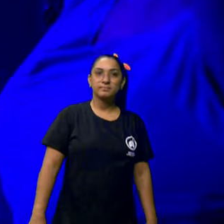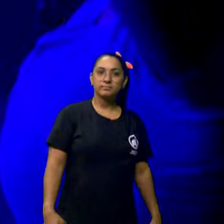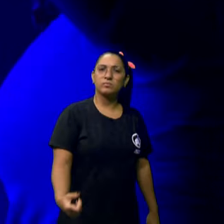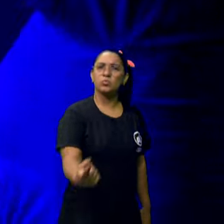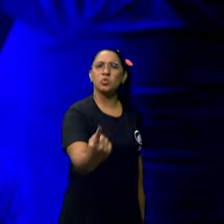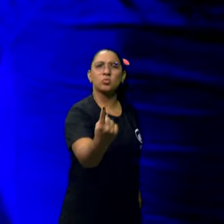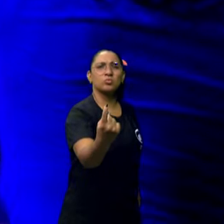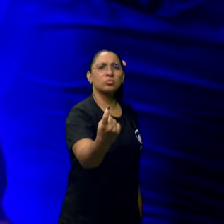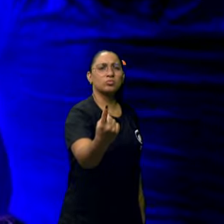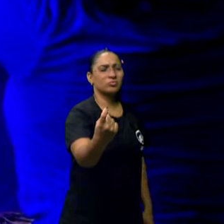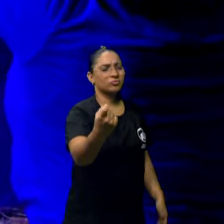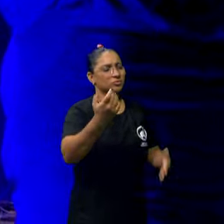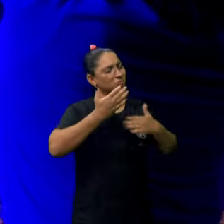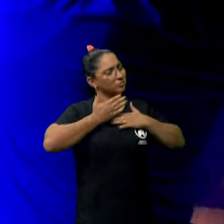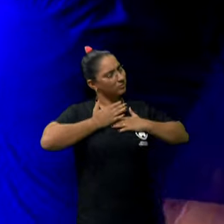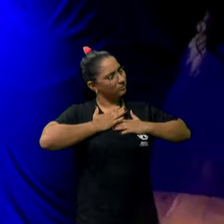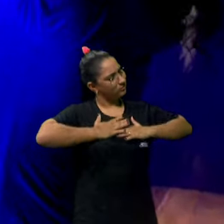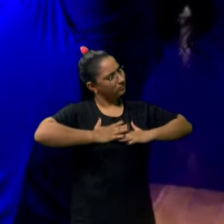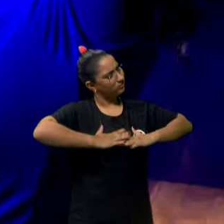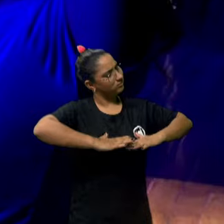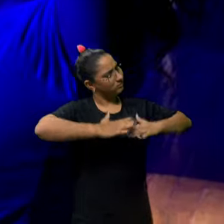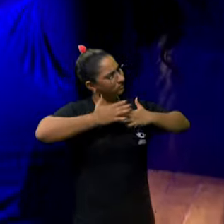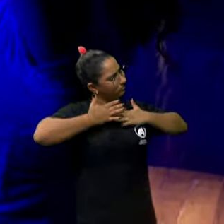só uma coisa